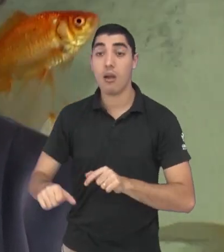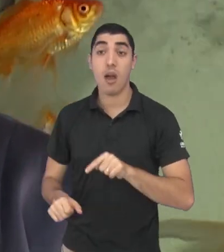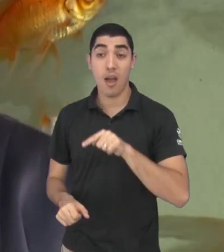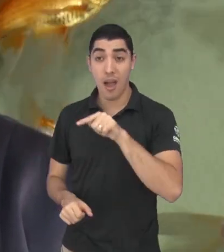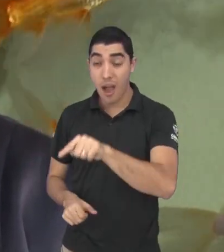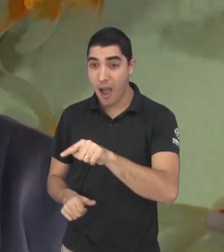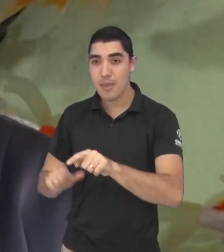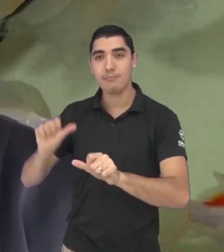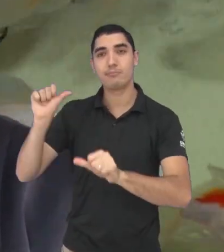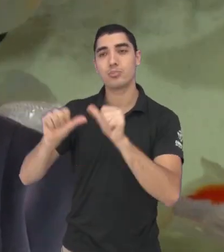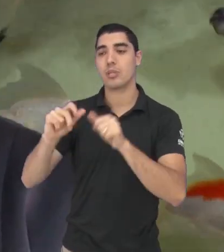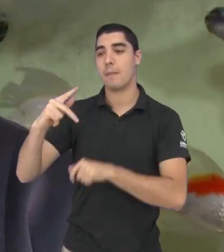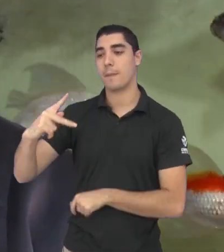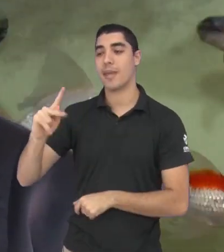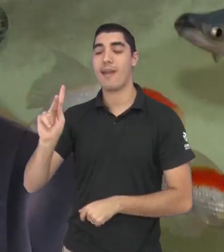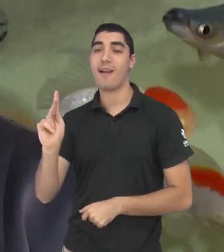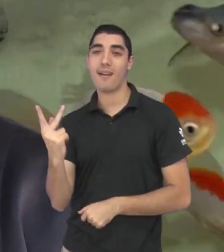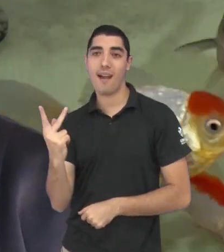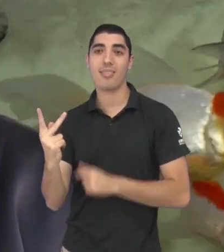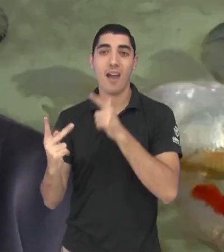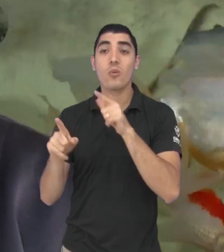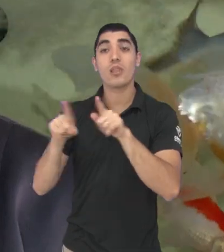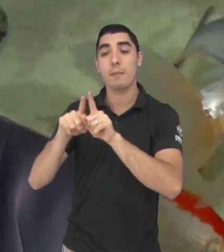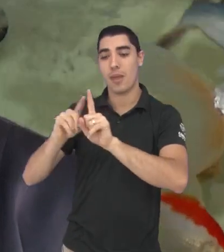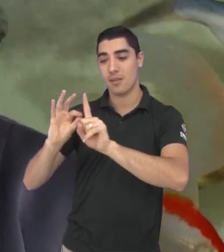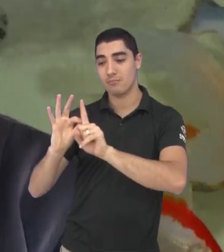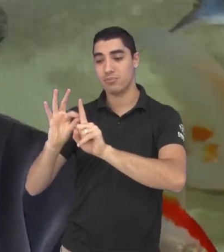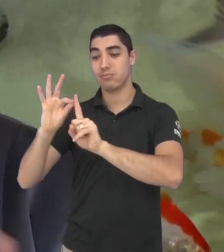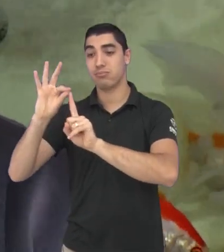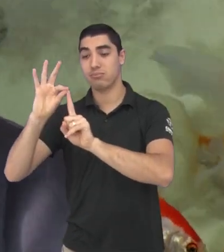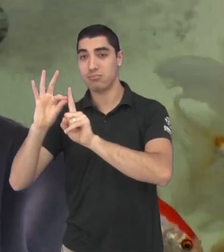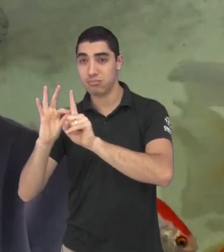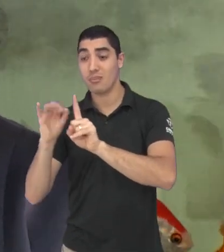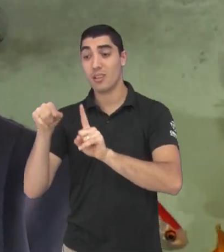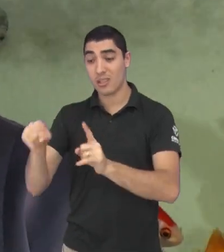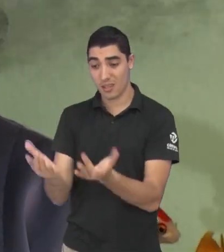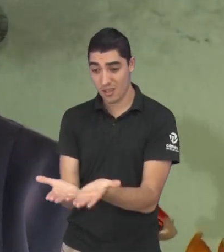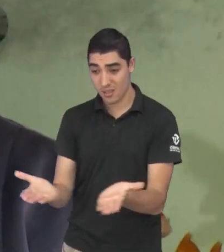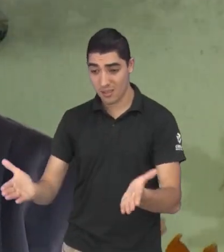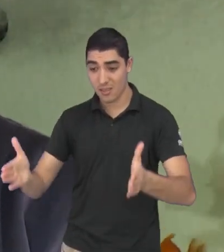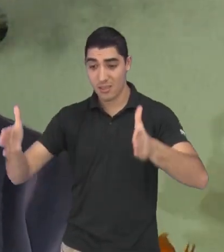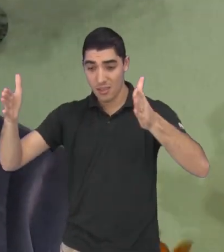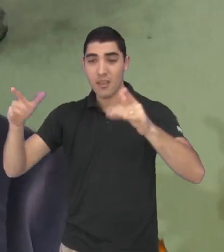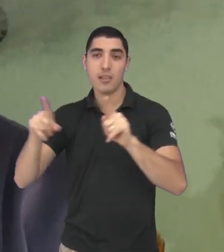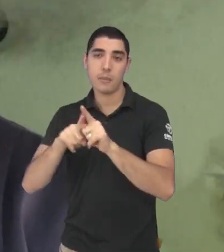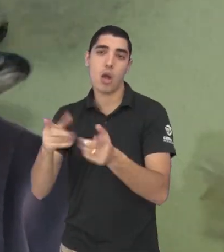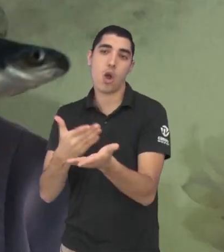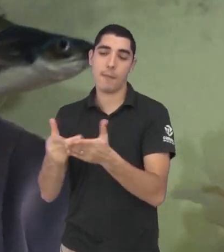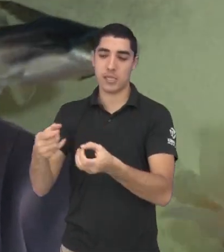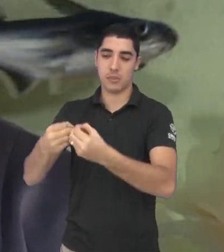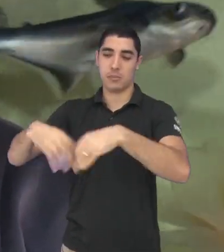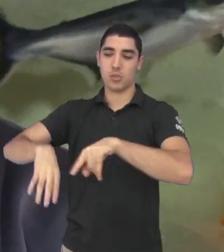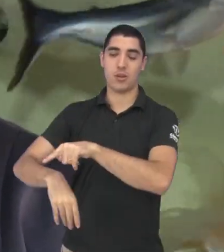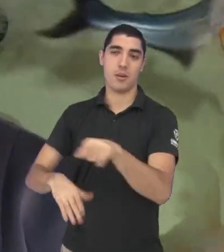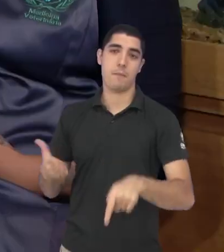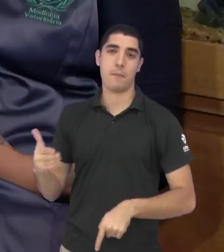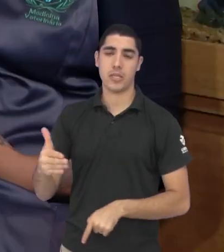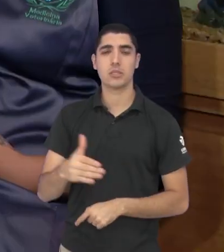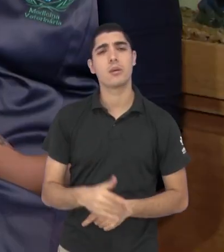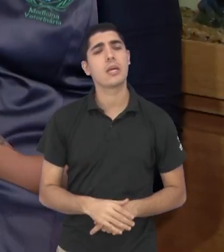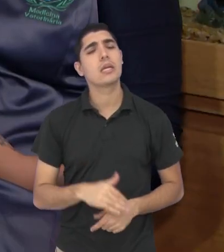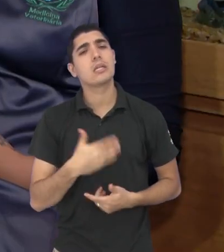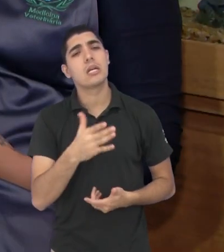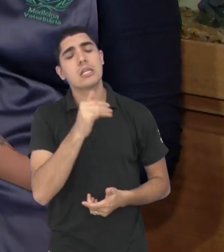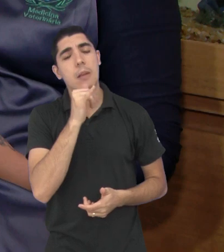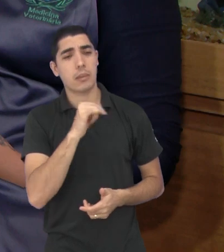acaba alterando o pH, alterando a temperatura e a própria microbiota daquele aquário que já está em equilíbrio dos próprios animais.